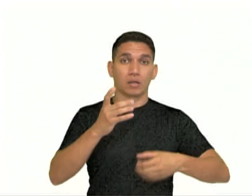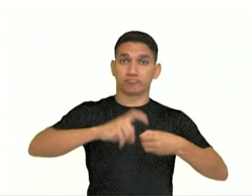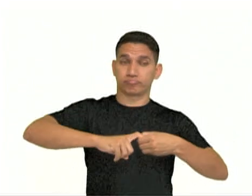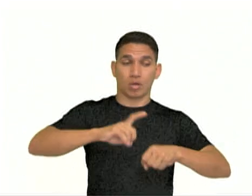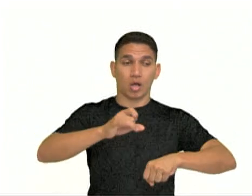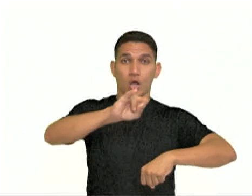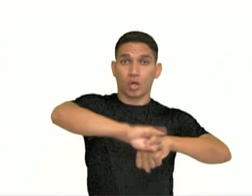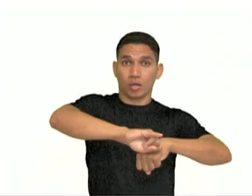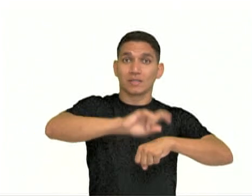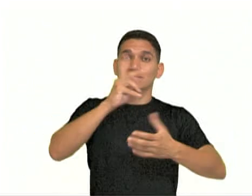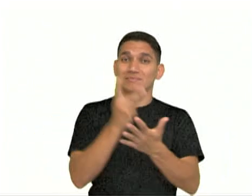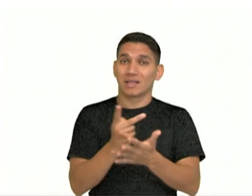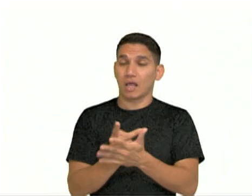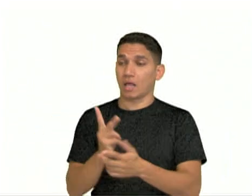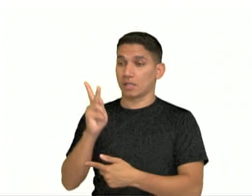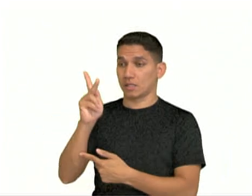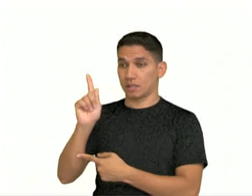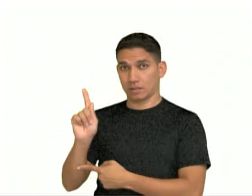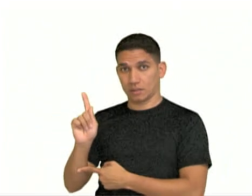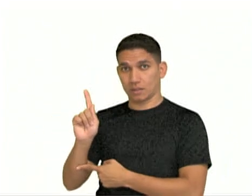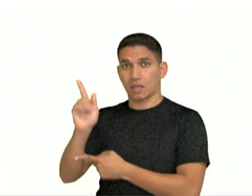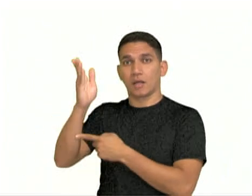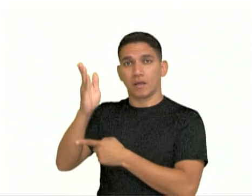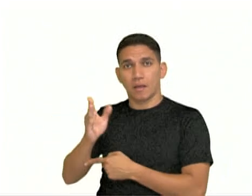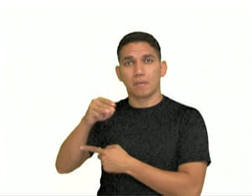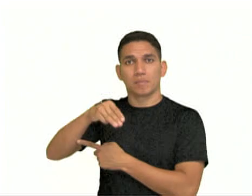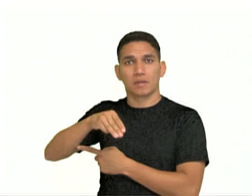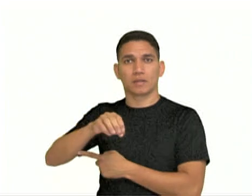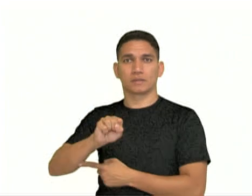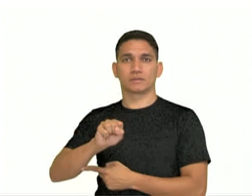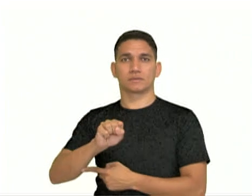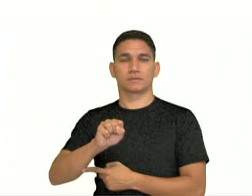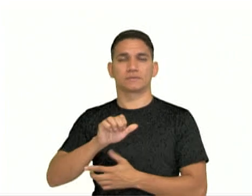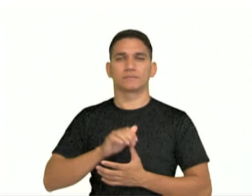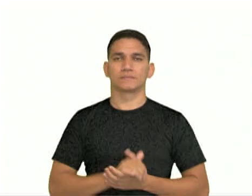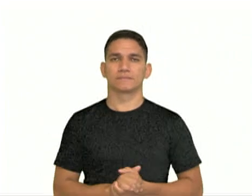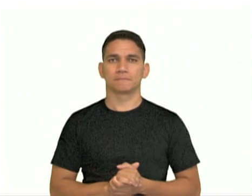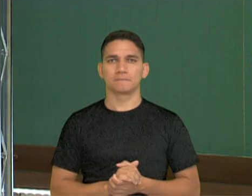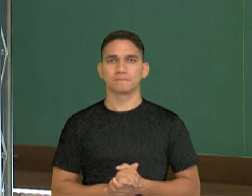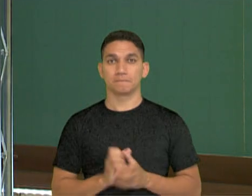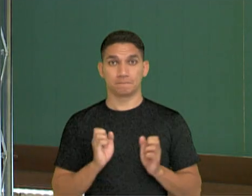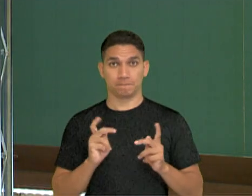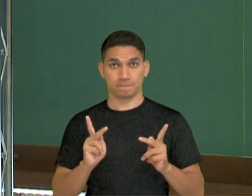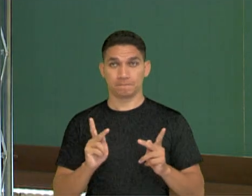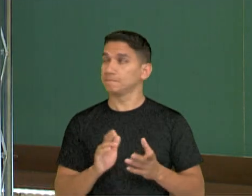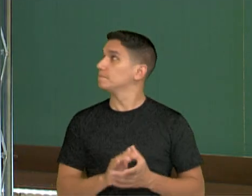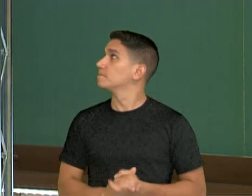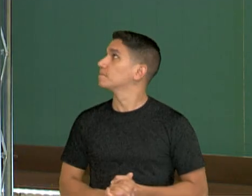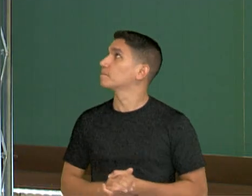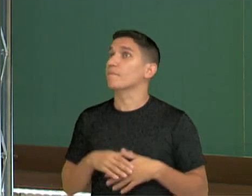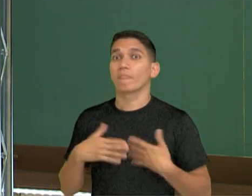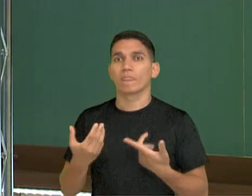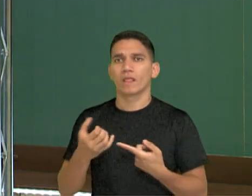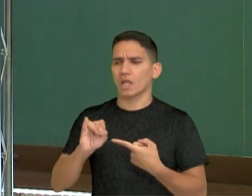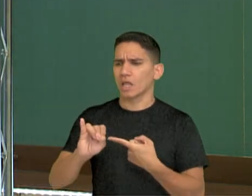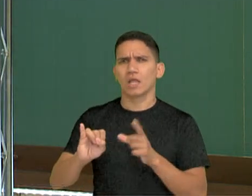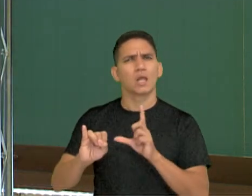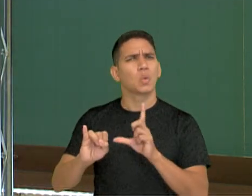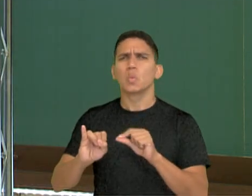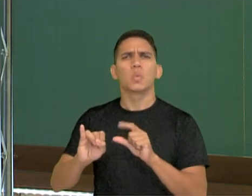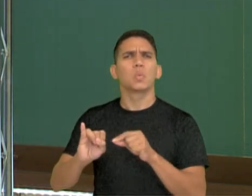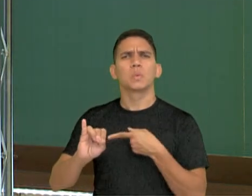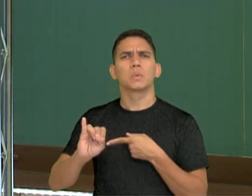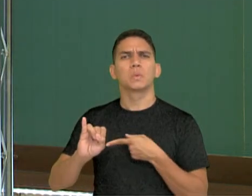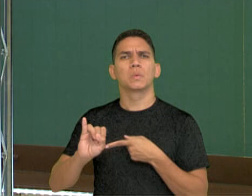sempre é medida em quilograma por metro por segundo. Beleza? O impulso, o que é o impulso